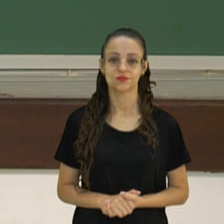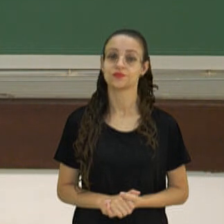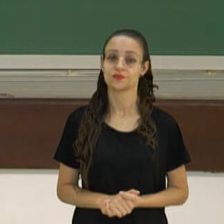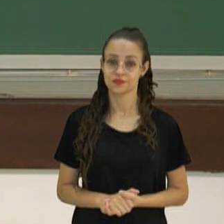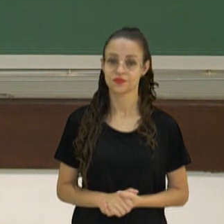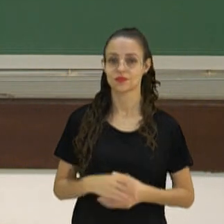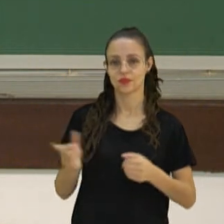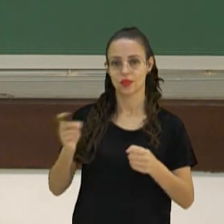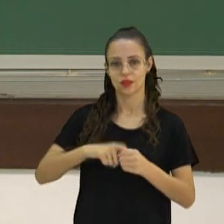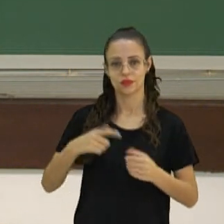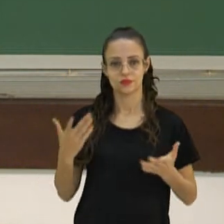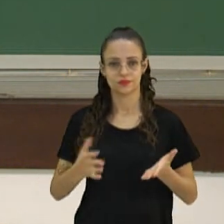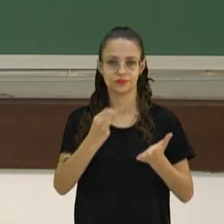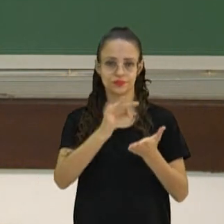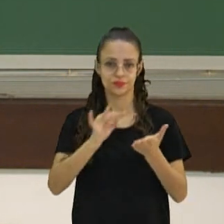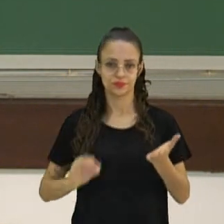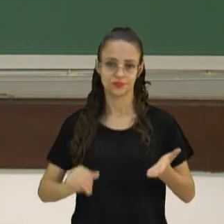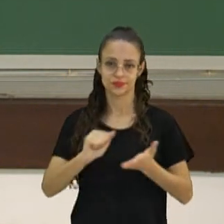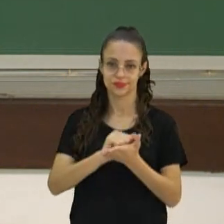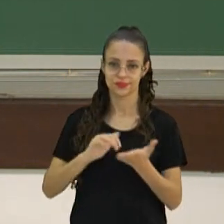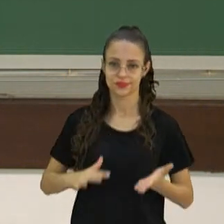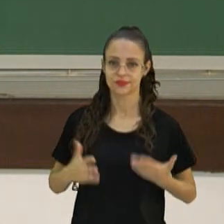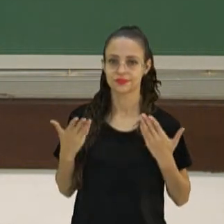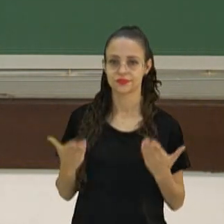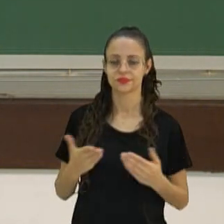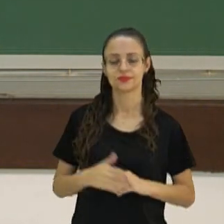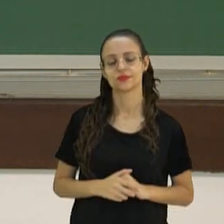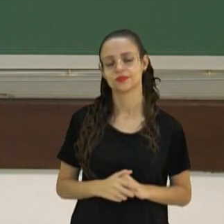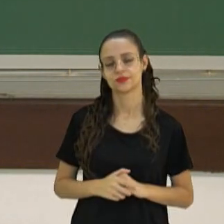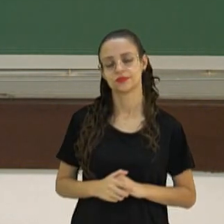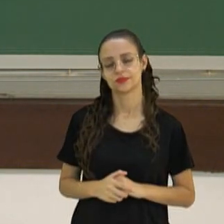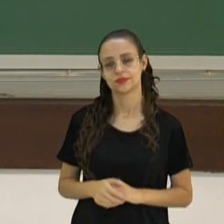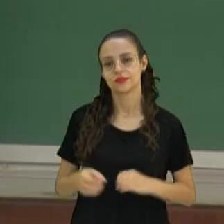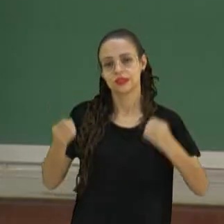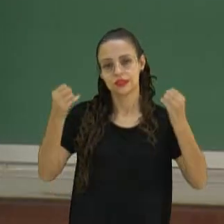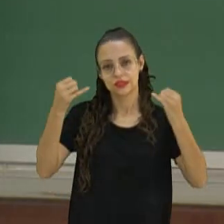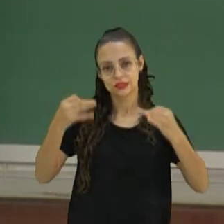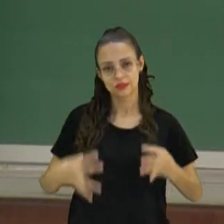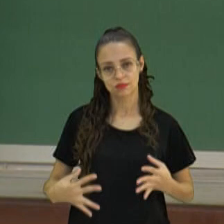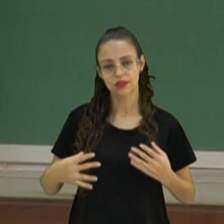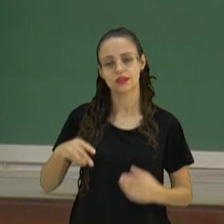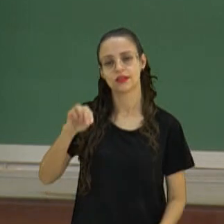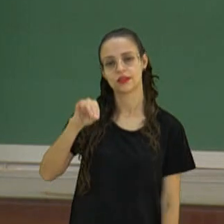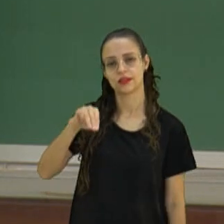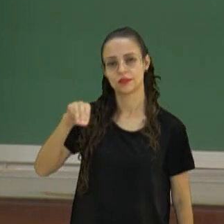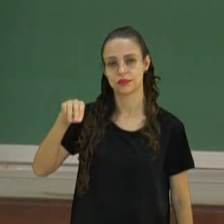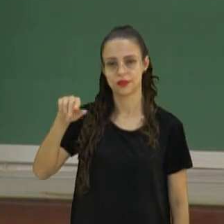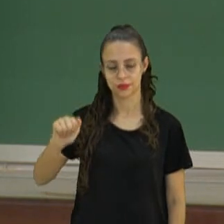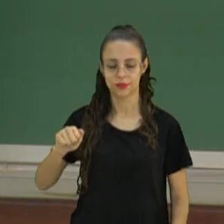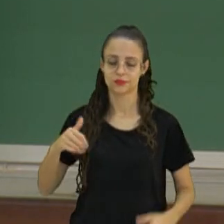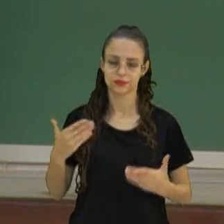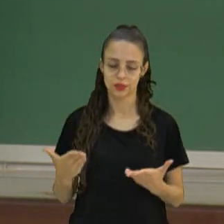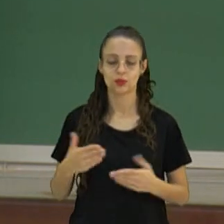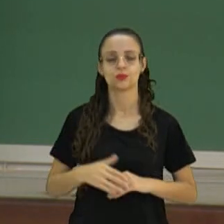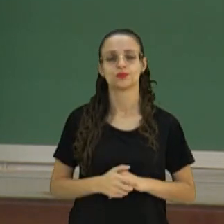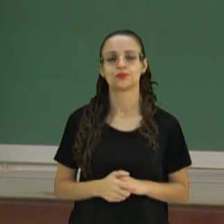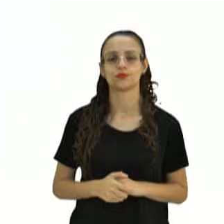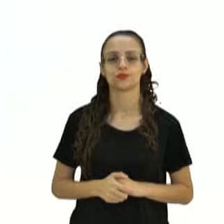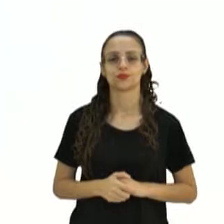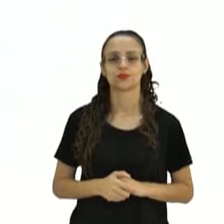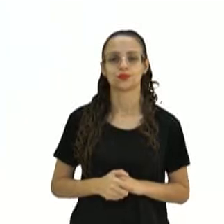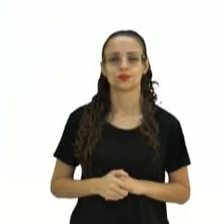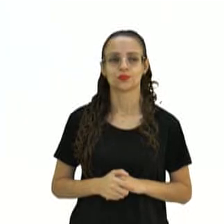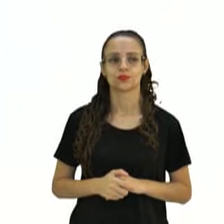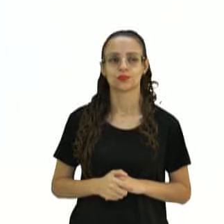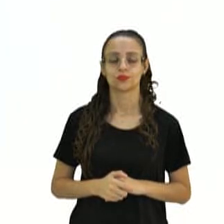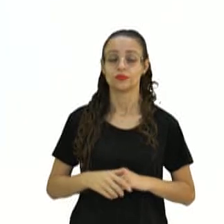Voltando então, galera, com a correção do nosso exercício, nossa atividade, né, que era a definição de MMA. Então, ela define-se como sendo o quê? Então,